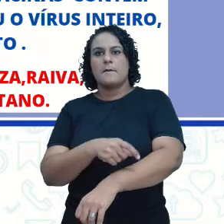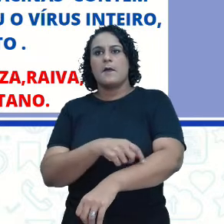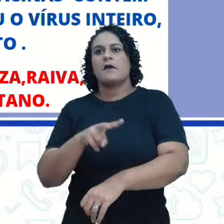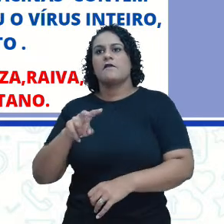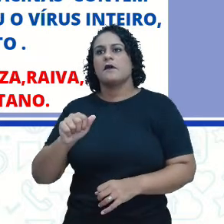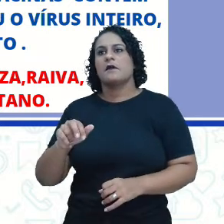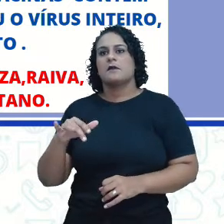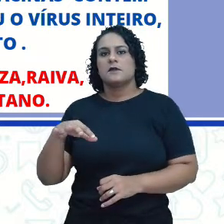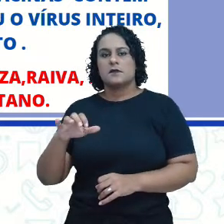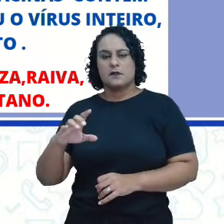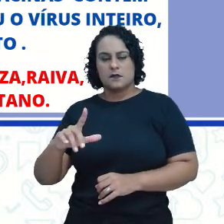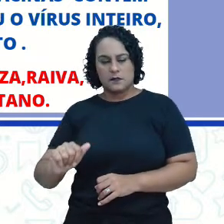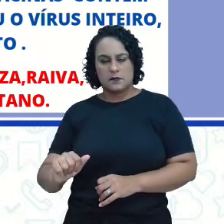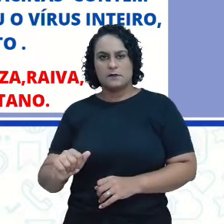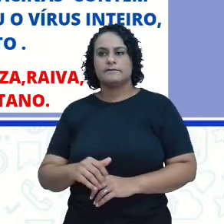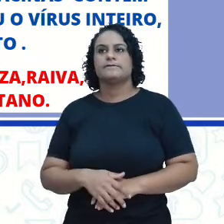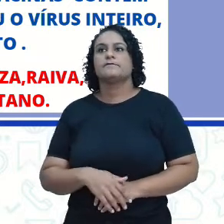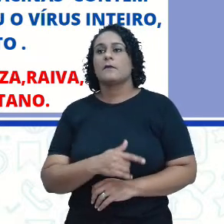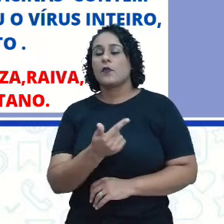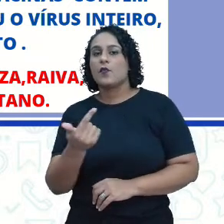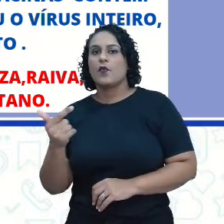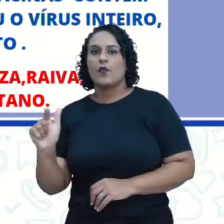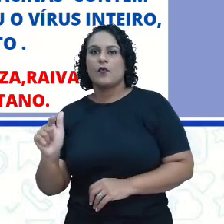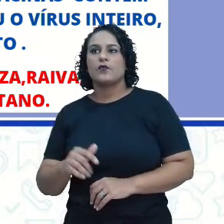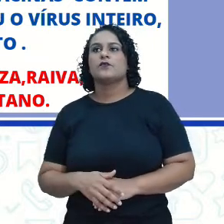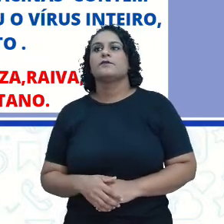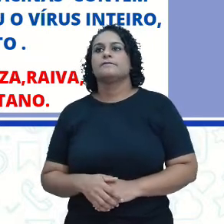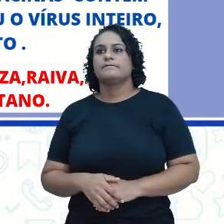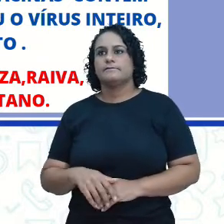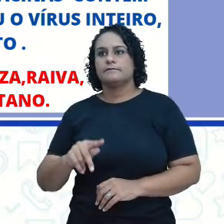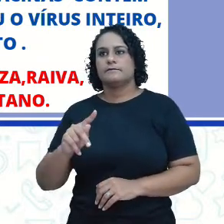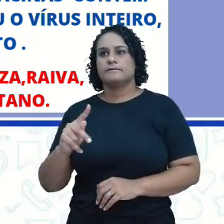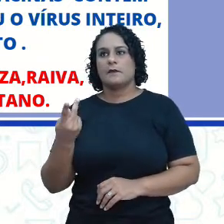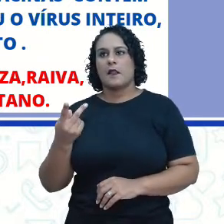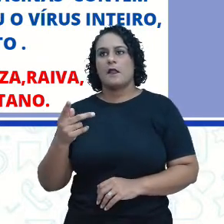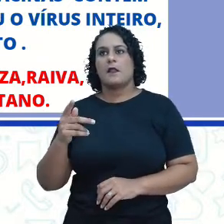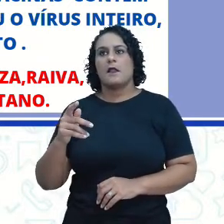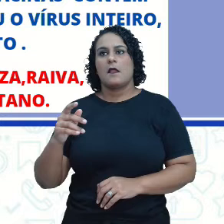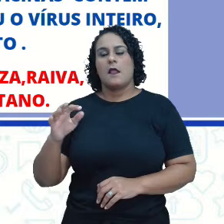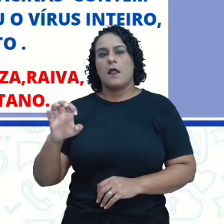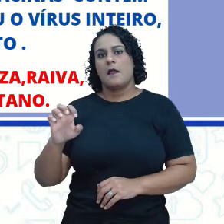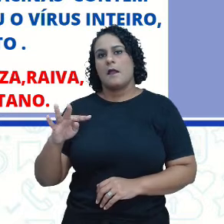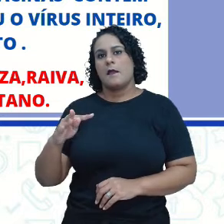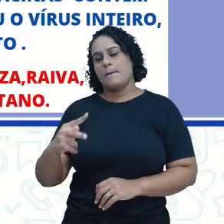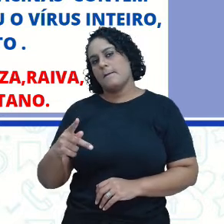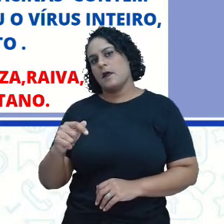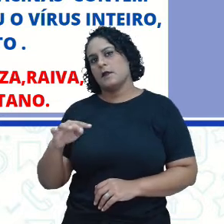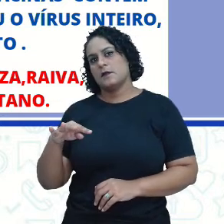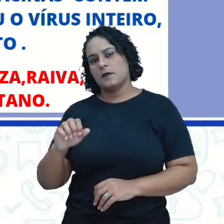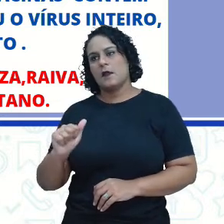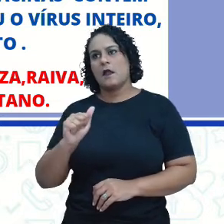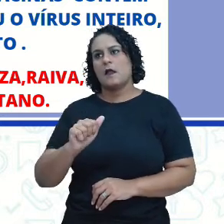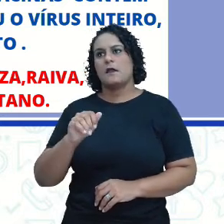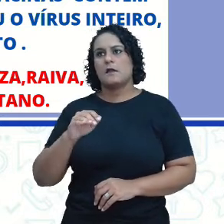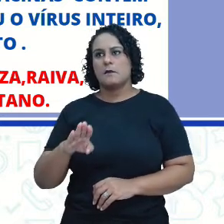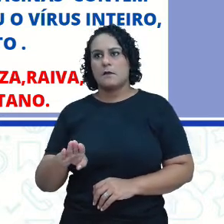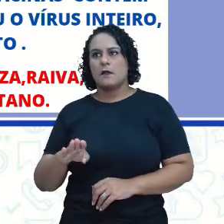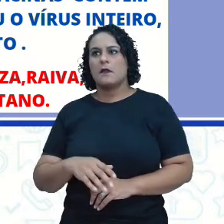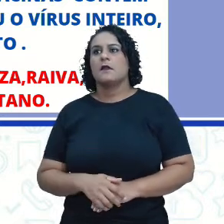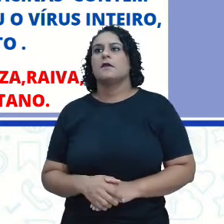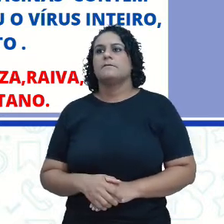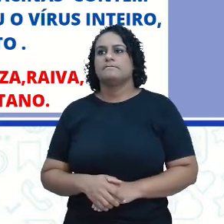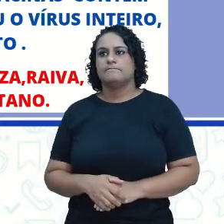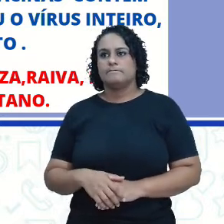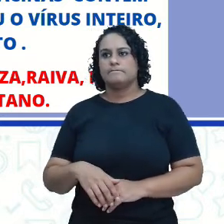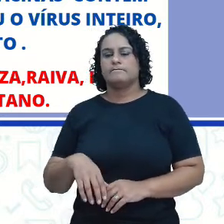mortos inativados, a gente tem hepatite A e B, influenza, raiva, HPV, difteria